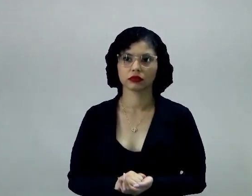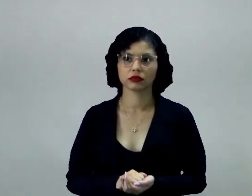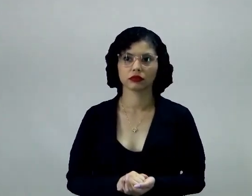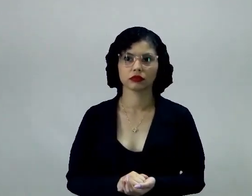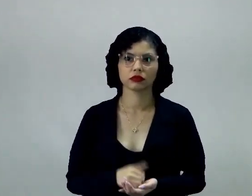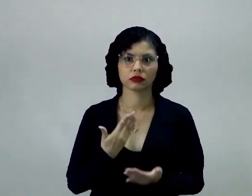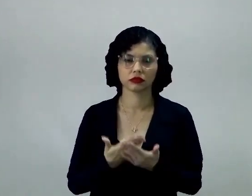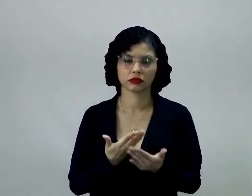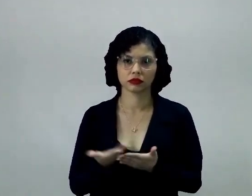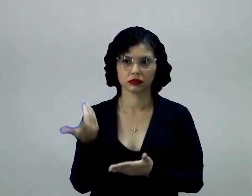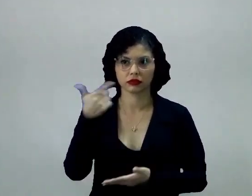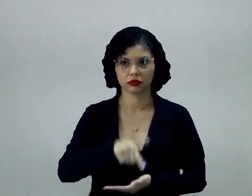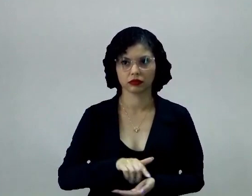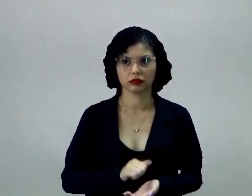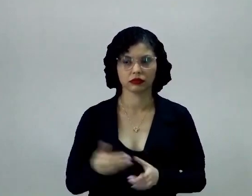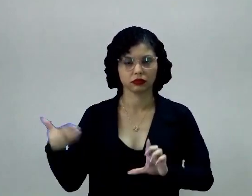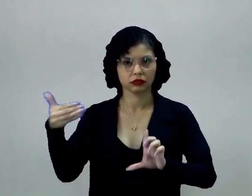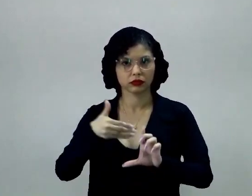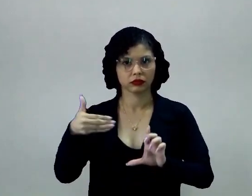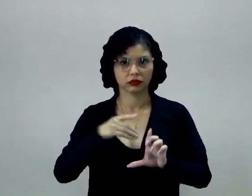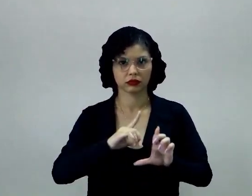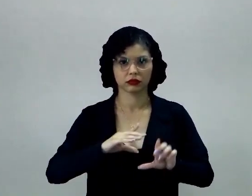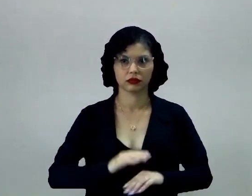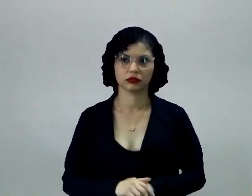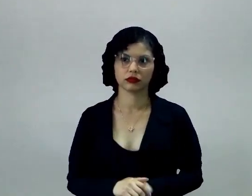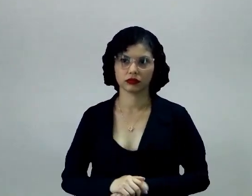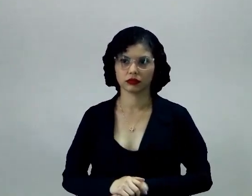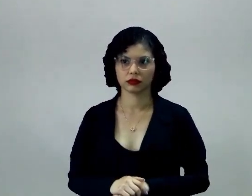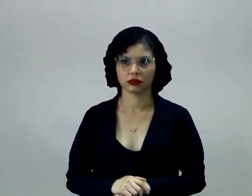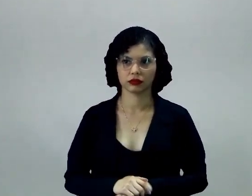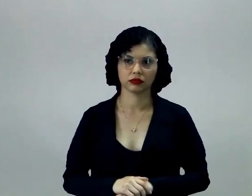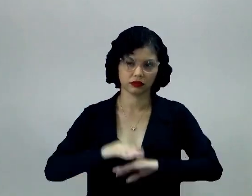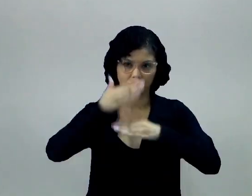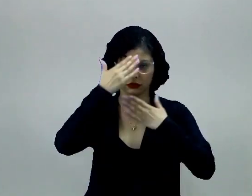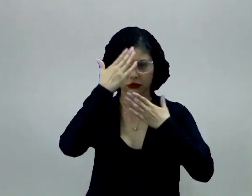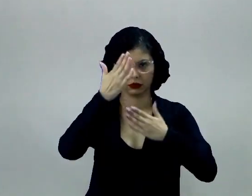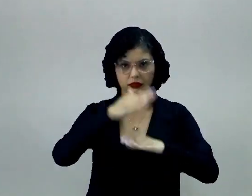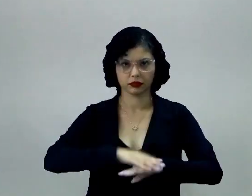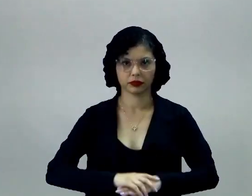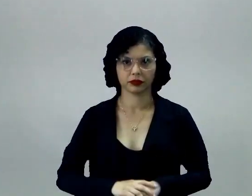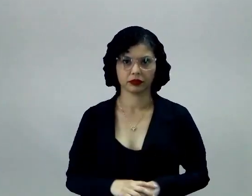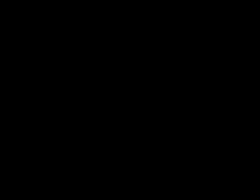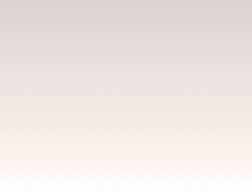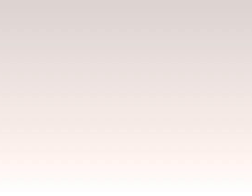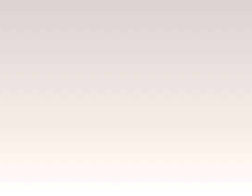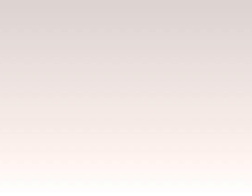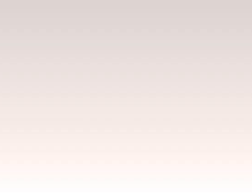Revejam essa aula novamente na plataforma Eduque Acre. Obrigada!